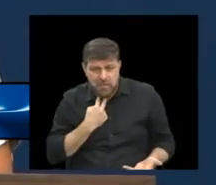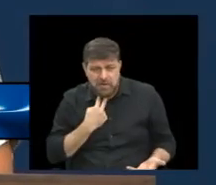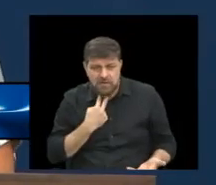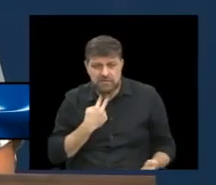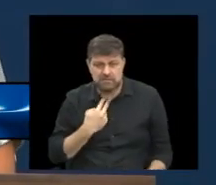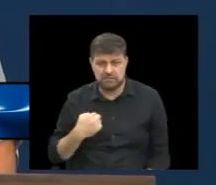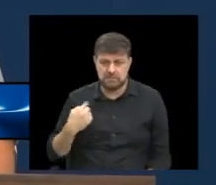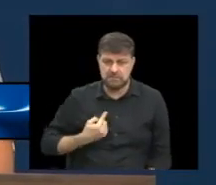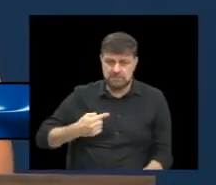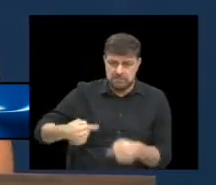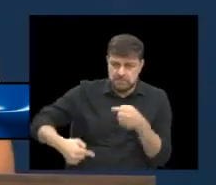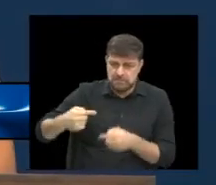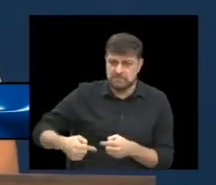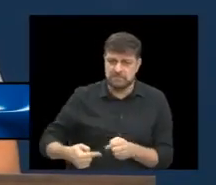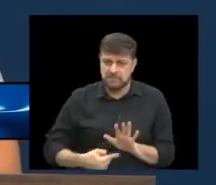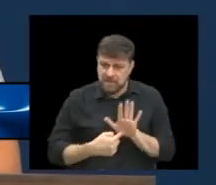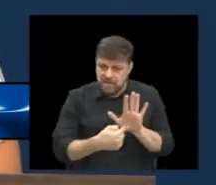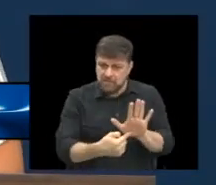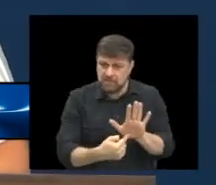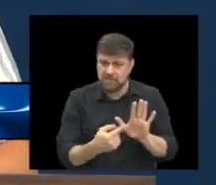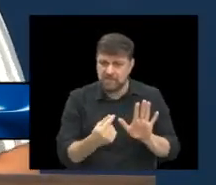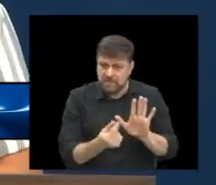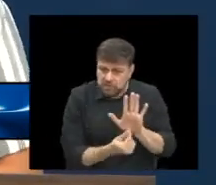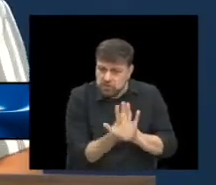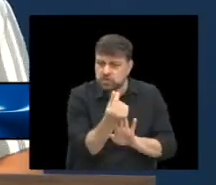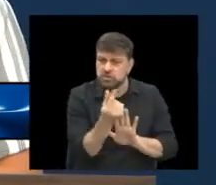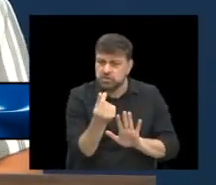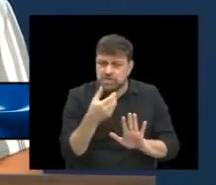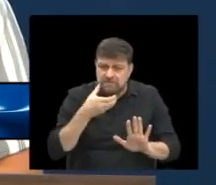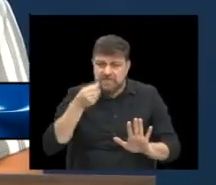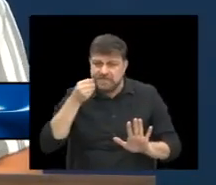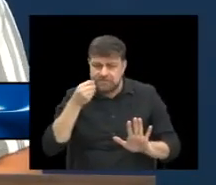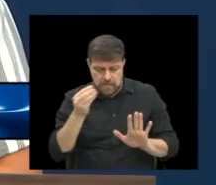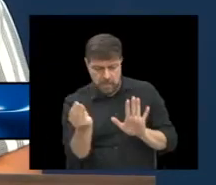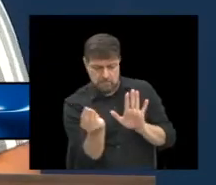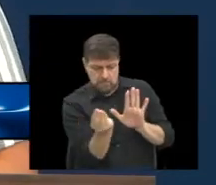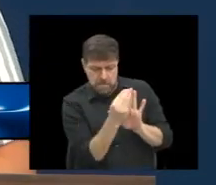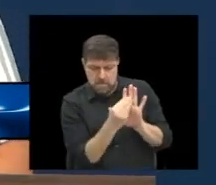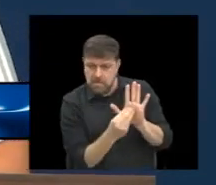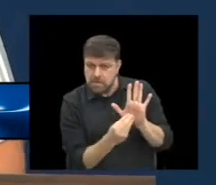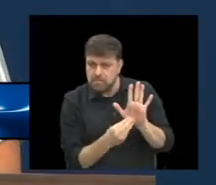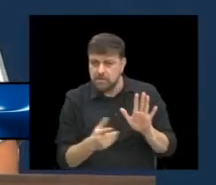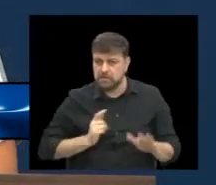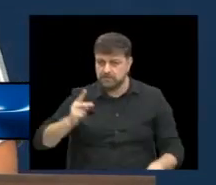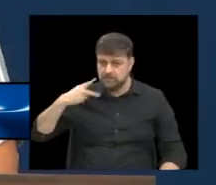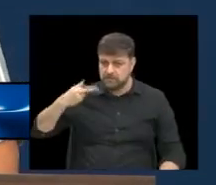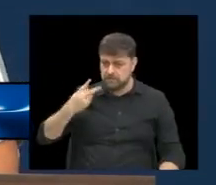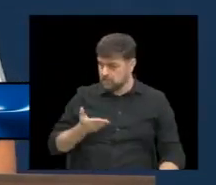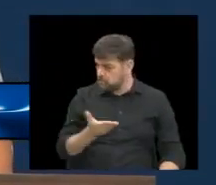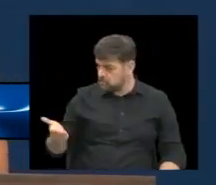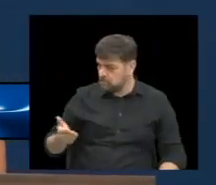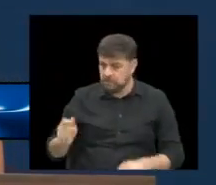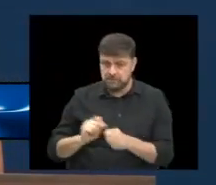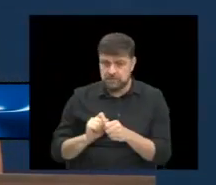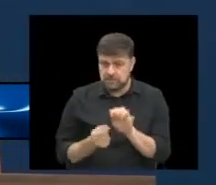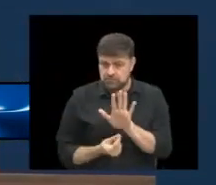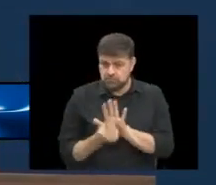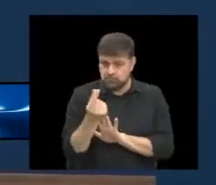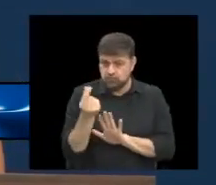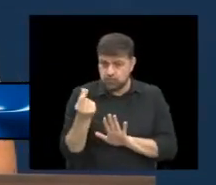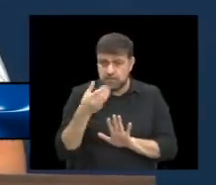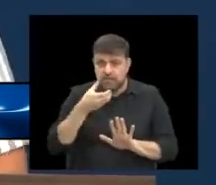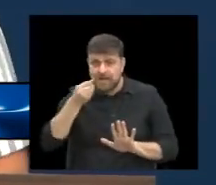aqui, eu apresentei várias emendas, vários vereadores apresentaram várias emendas que são